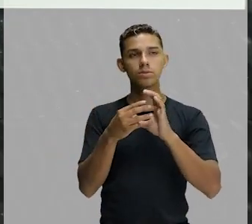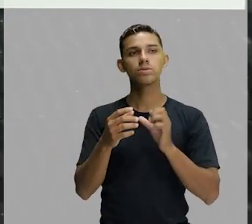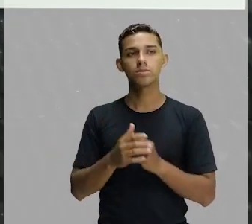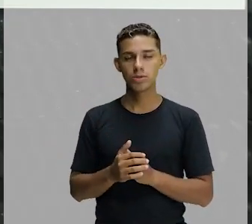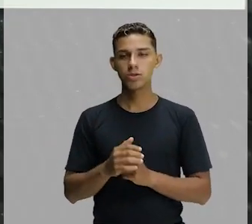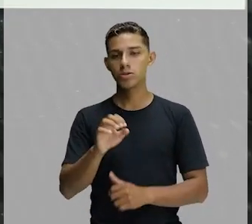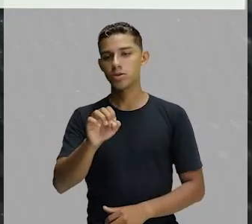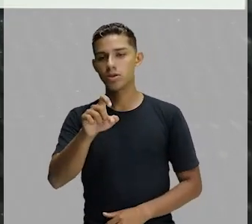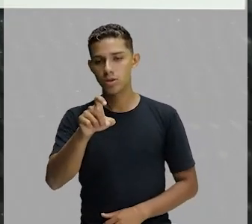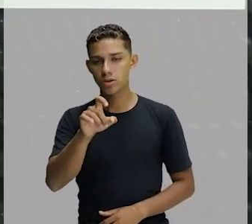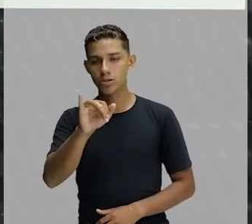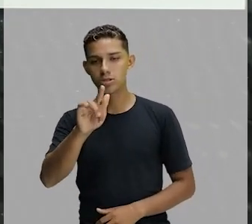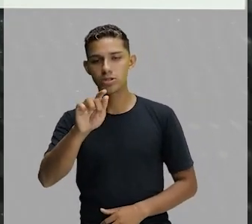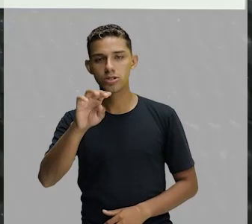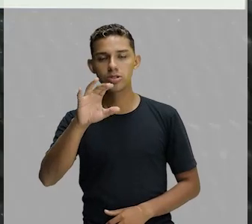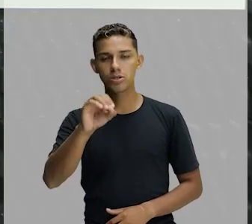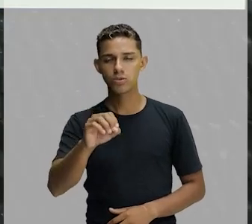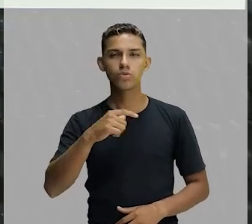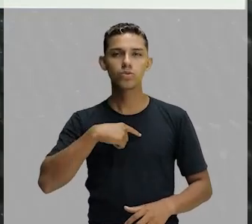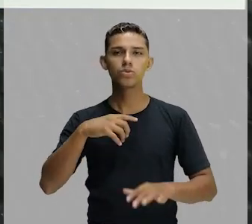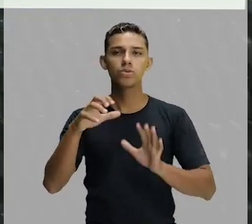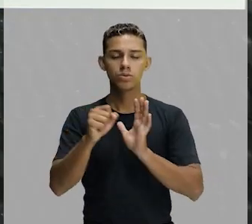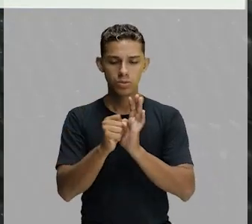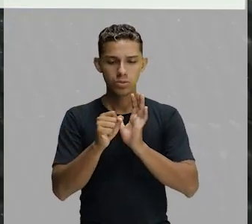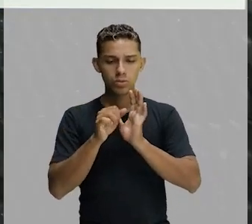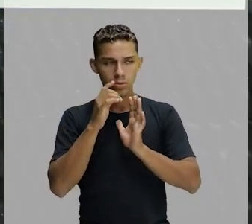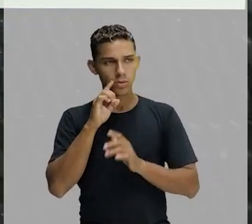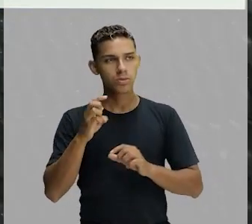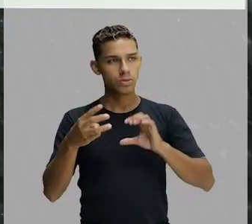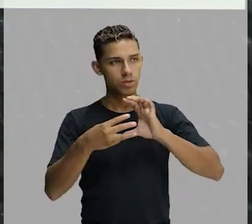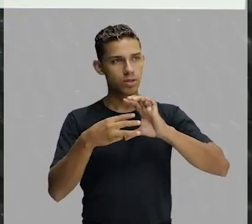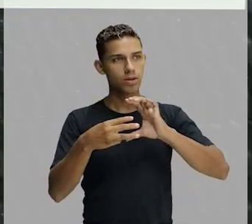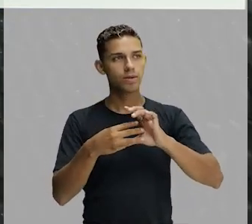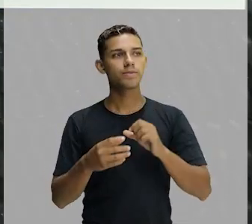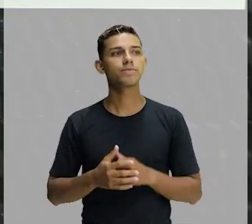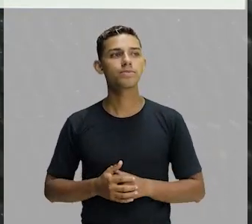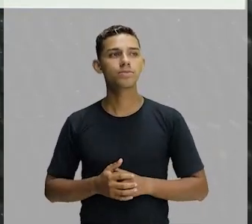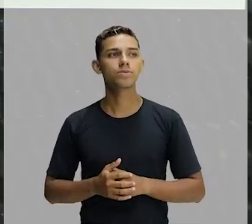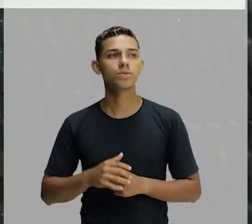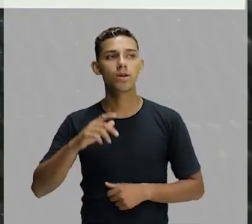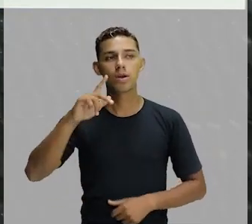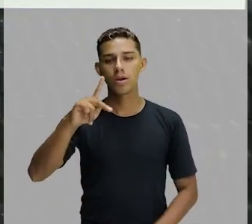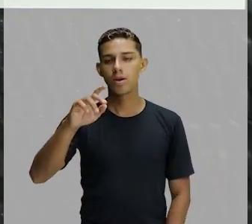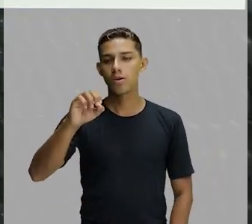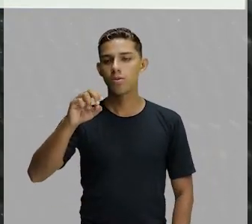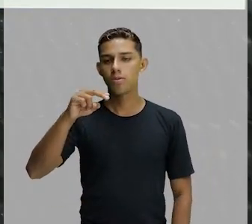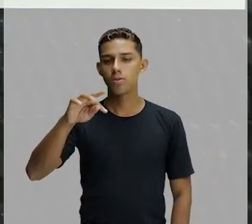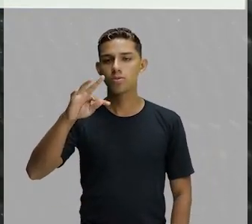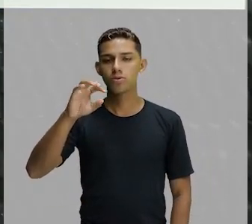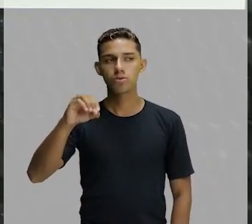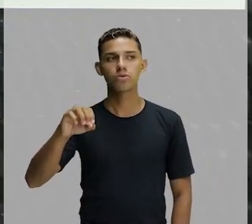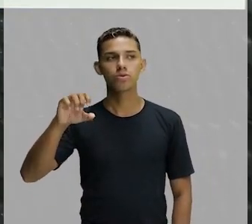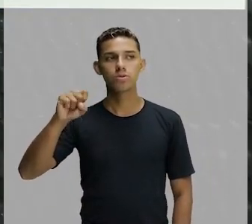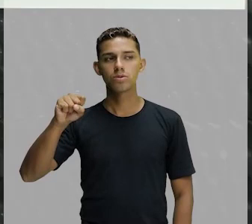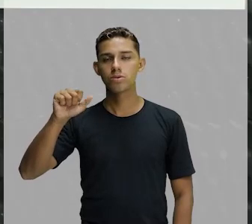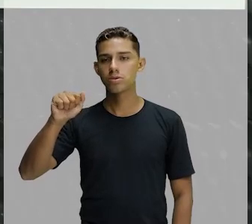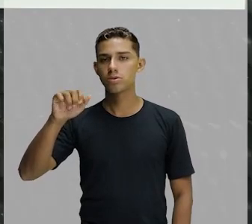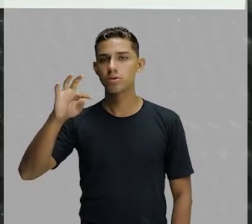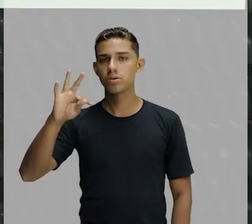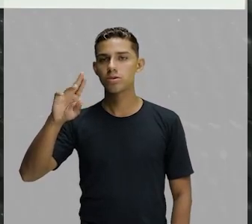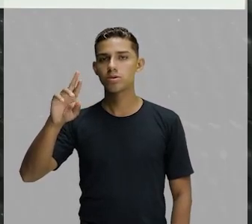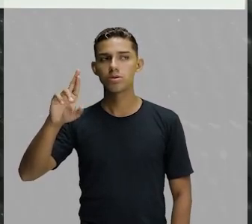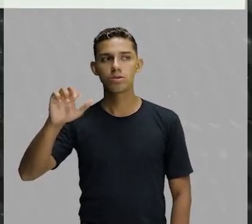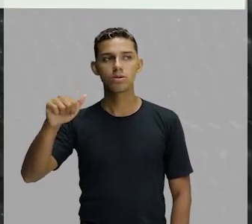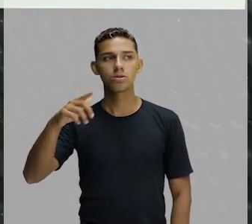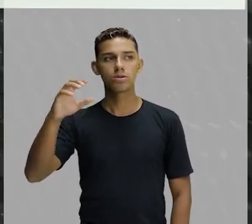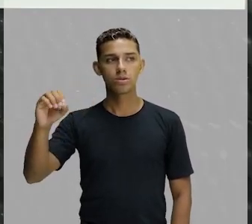de oxigênio que ela vai consumir durante a respiração celular. Isso é o chamado de ponto de saturação, ponto de